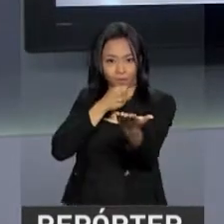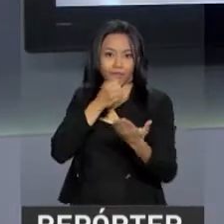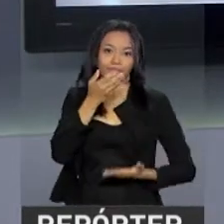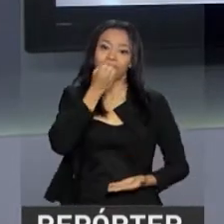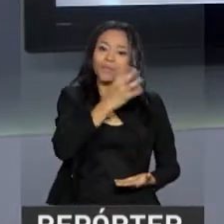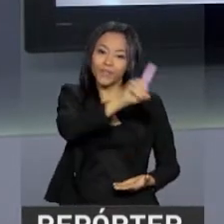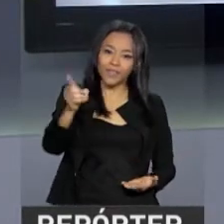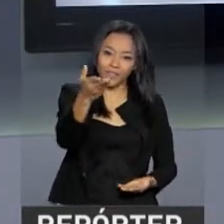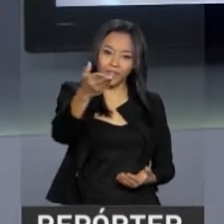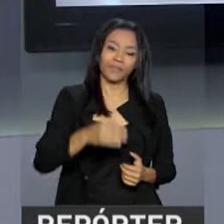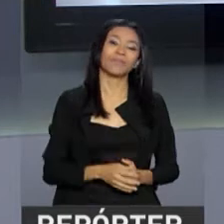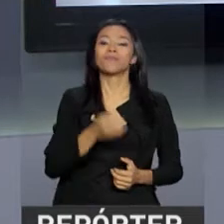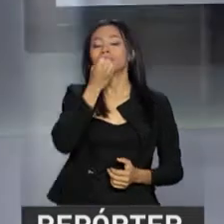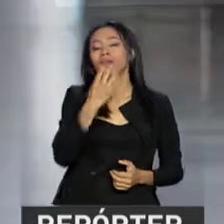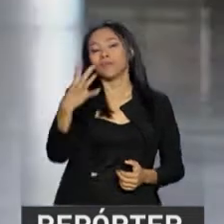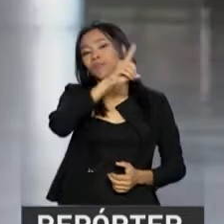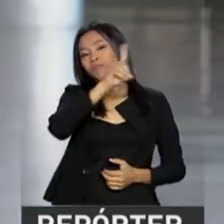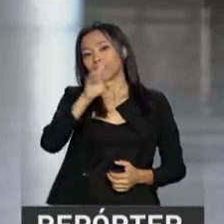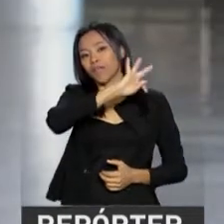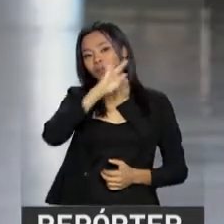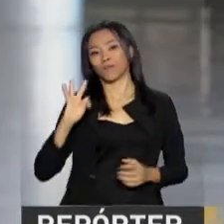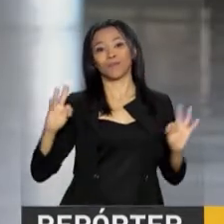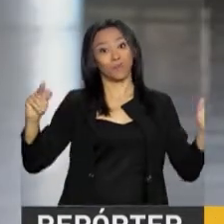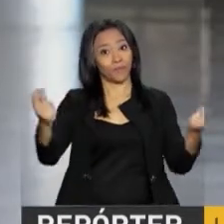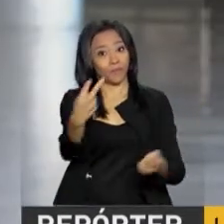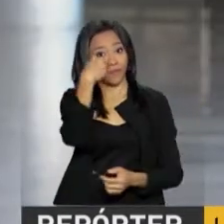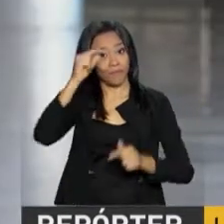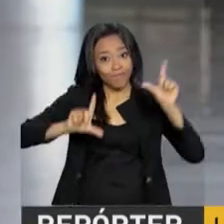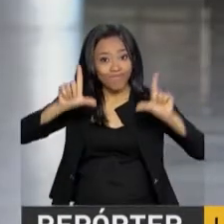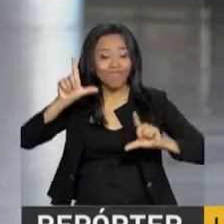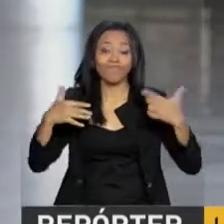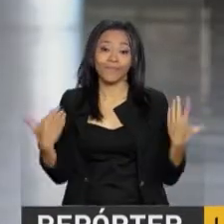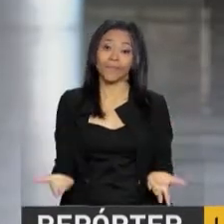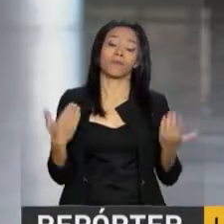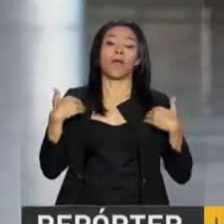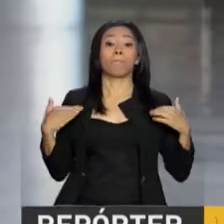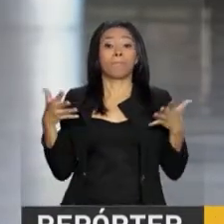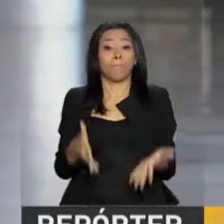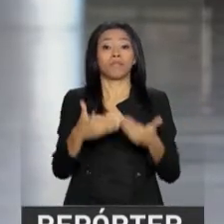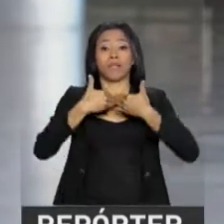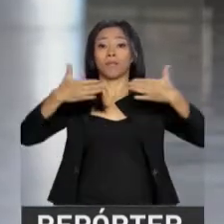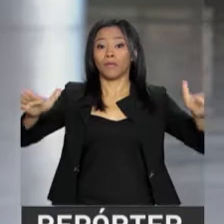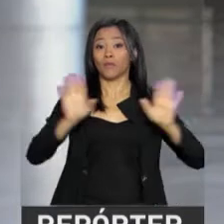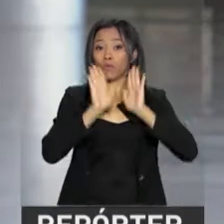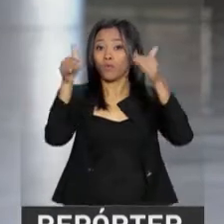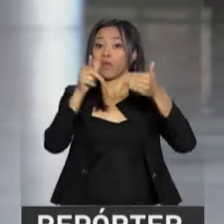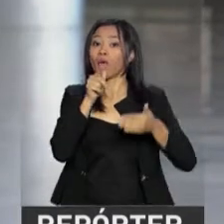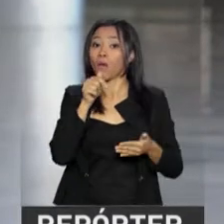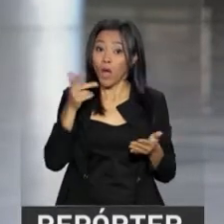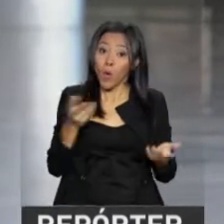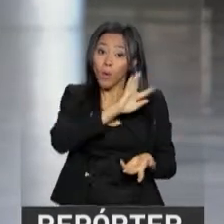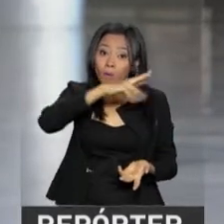olá carol bom dia bom dia a todos que nos acompanham aqui pela tv nbr pois é além de participar da abertura do fórum mundial da água esta manhã o presidente